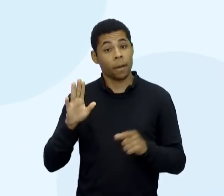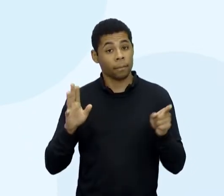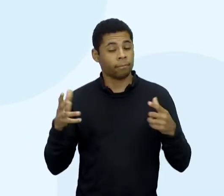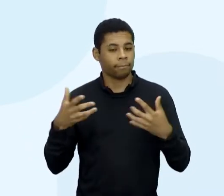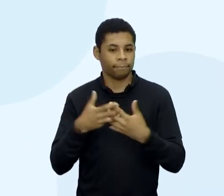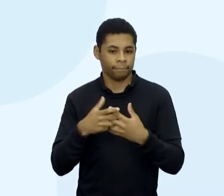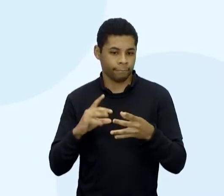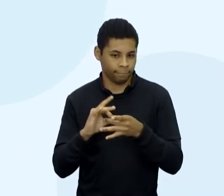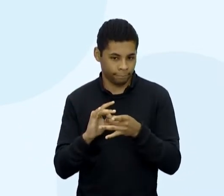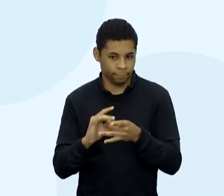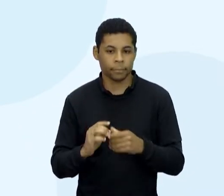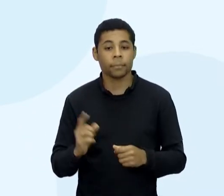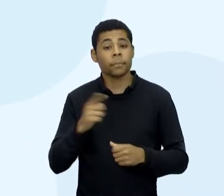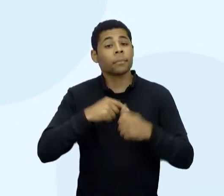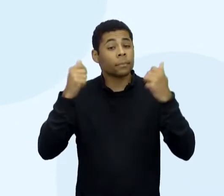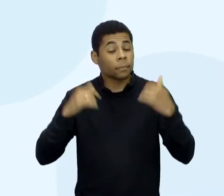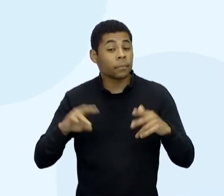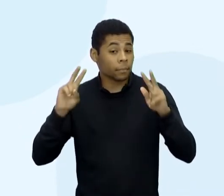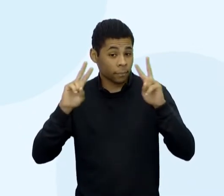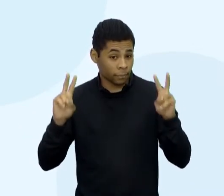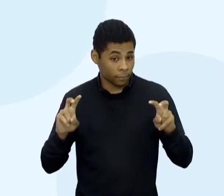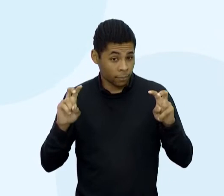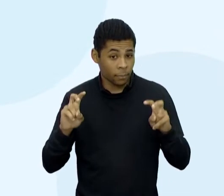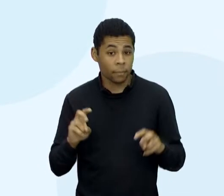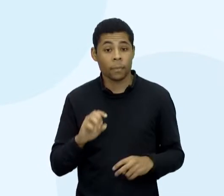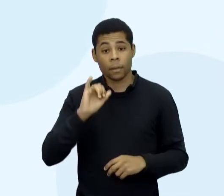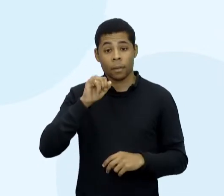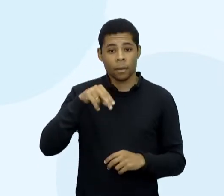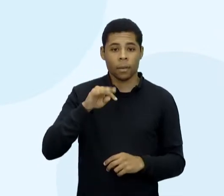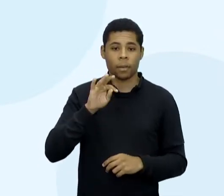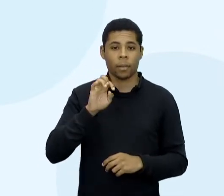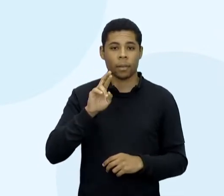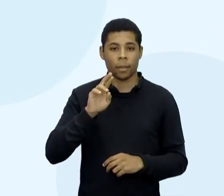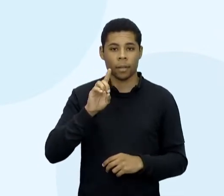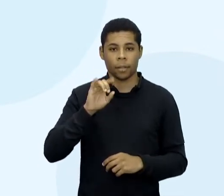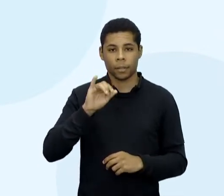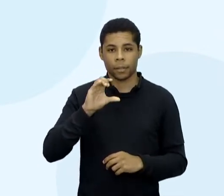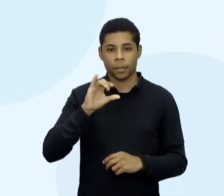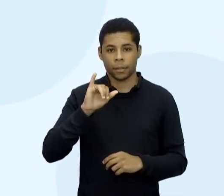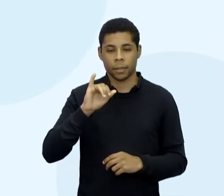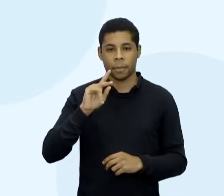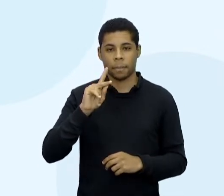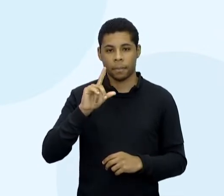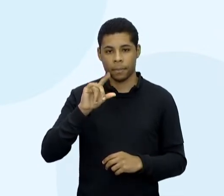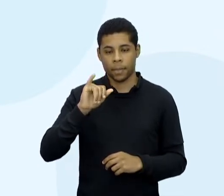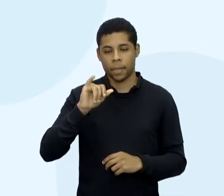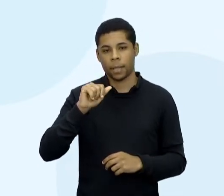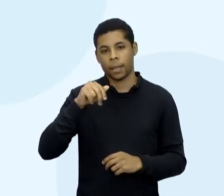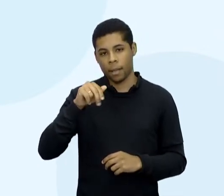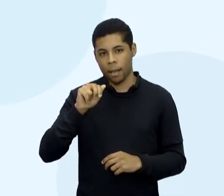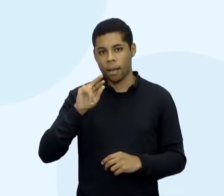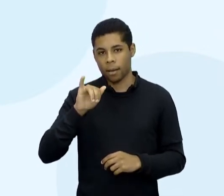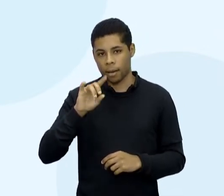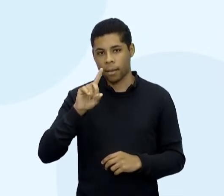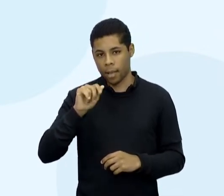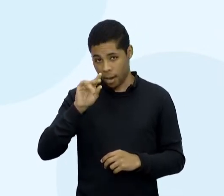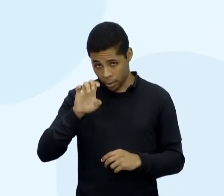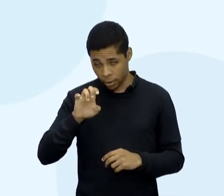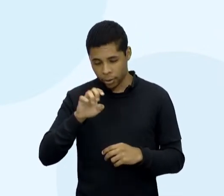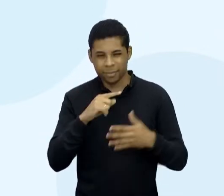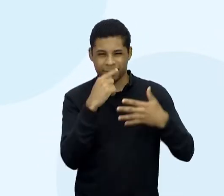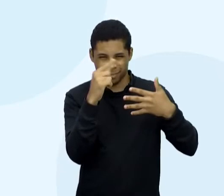desses dois. Quando a gente fala de interdisciplinaridade, a gente vai perceber que a capoeira ela pode ter uma